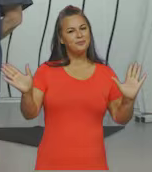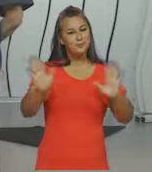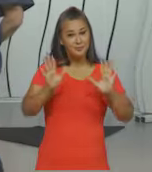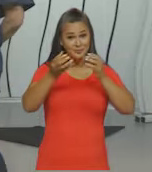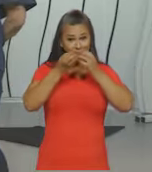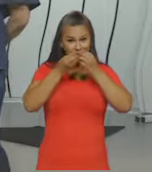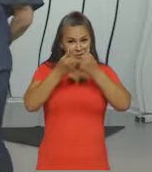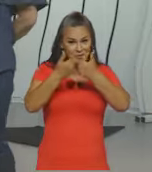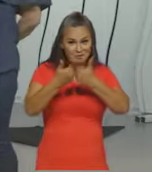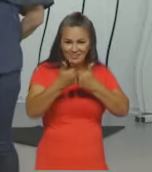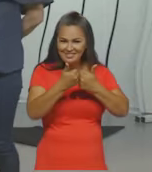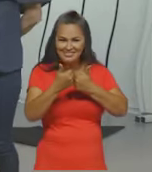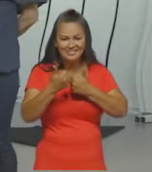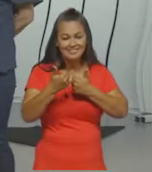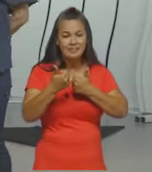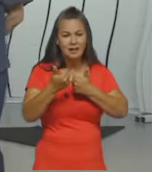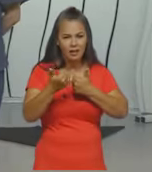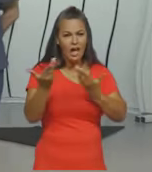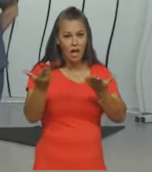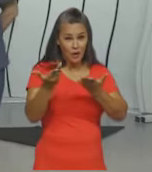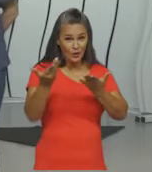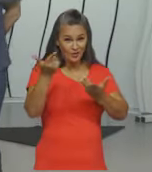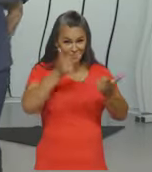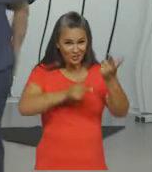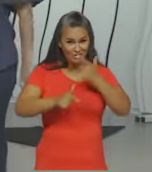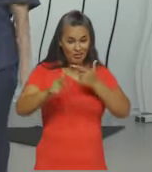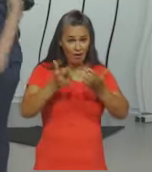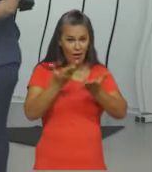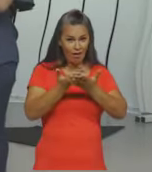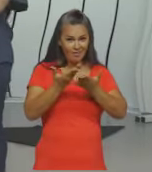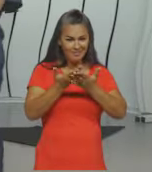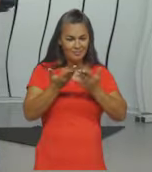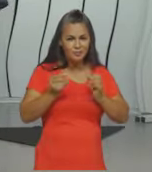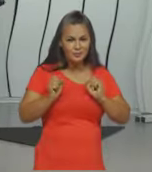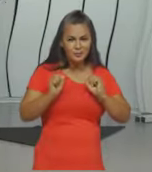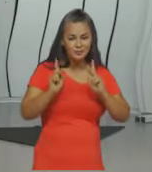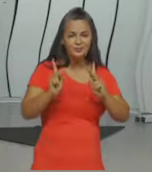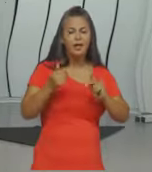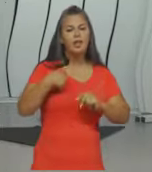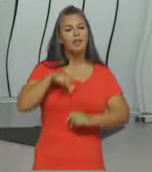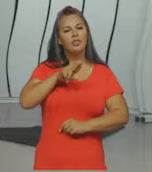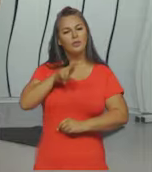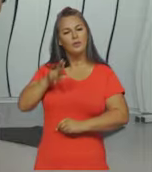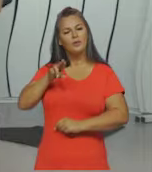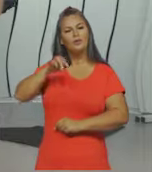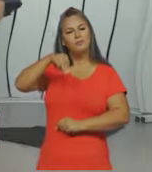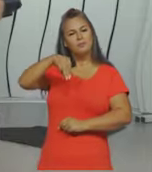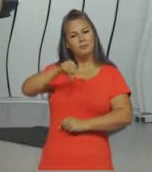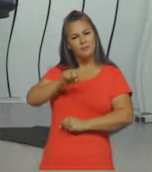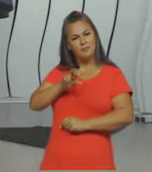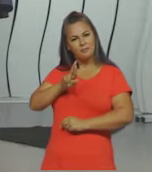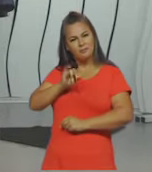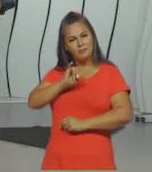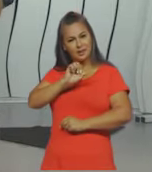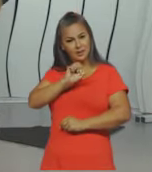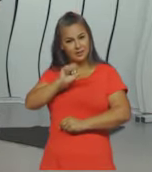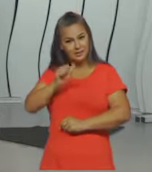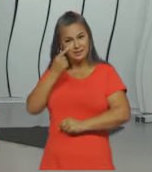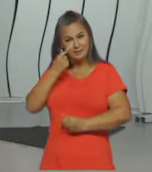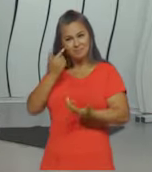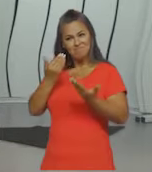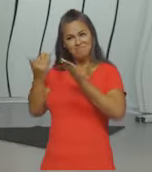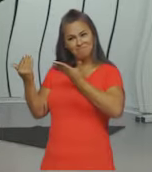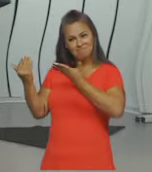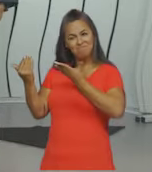Olá, tudo bem com vocês? Prontos para mais uma aula de hoje? Meu nome é Marisa Moreira Araújo, ou Marisa Araújo, pode também me chamar